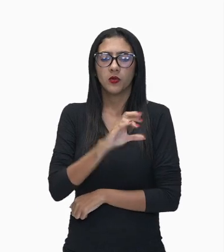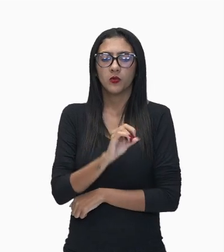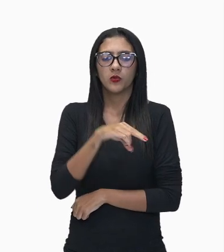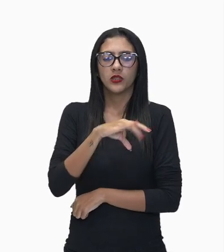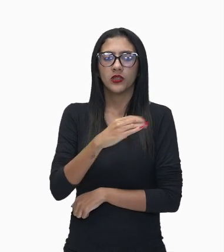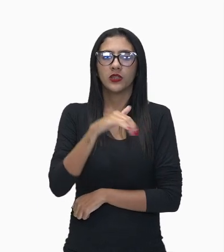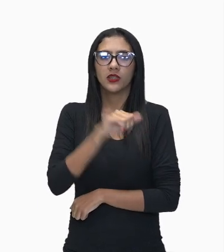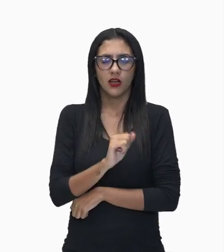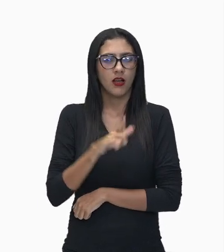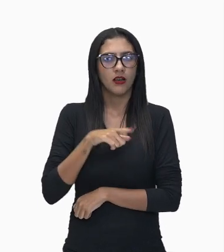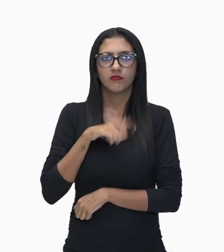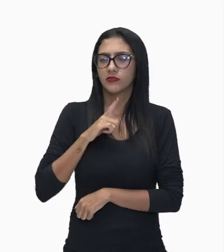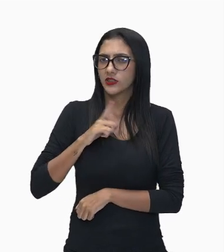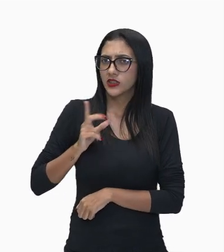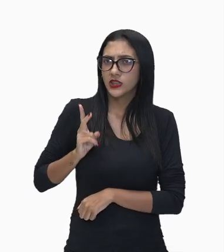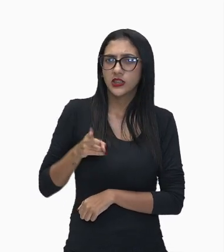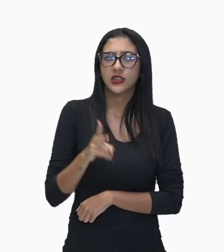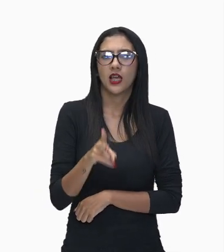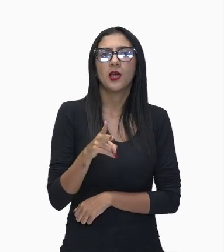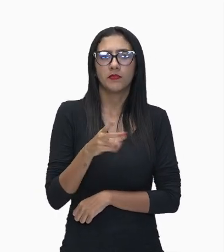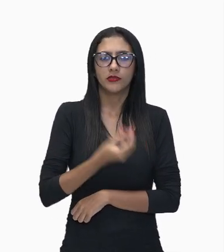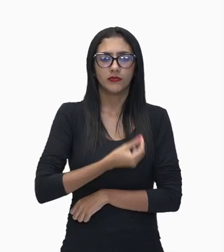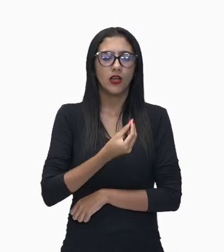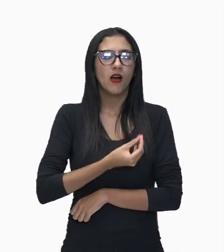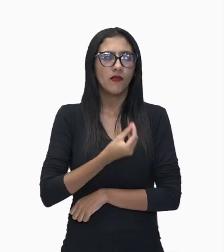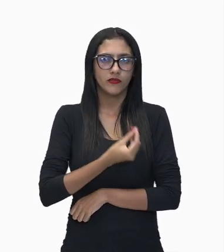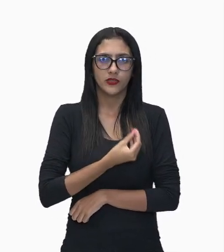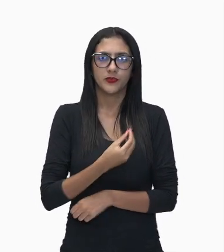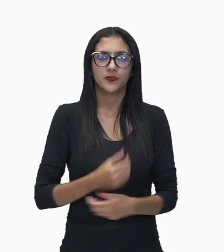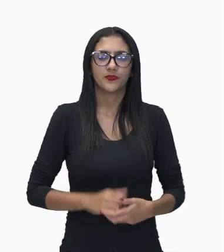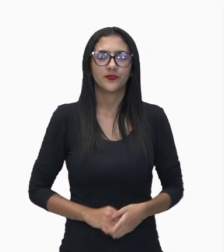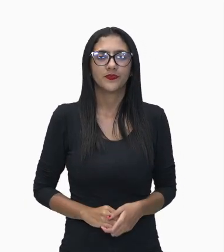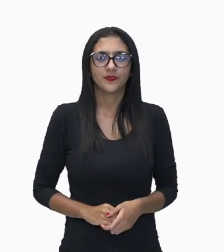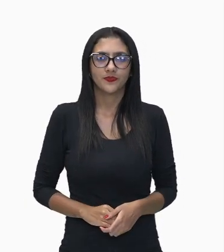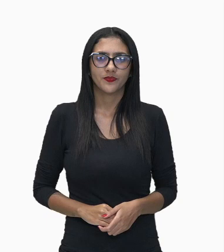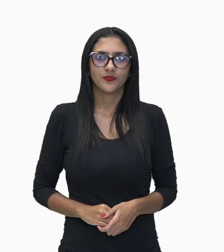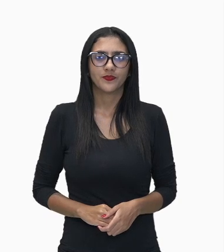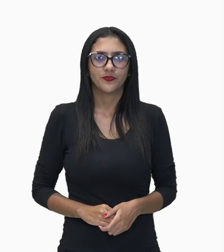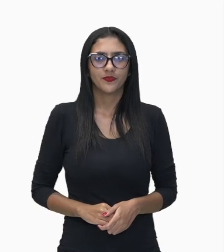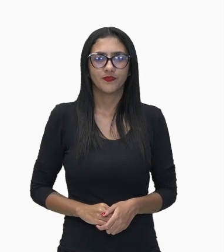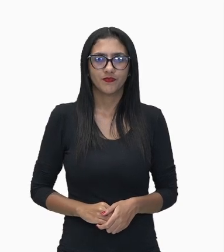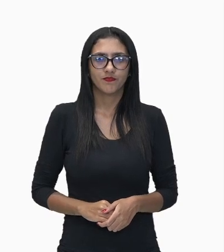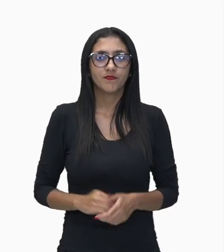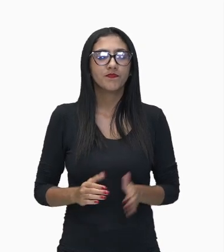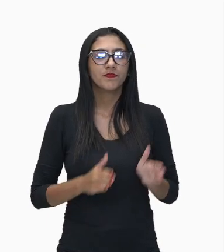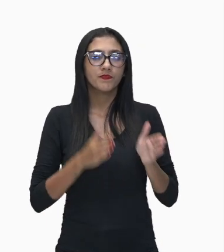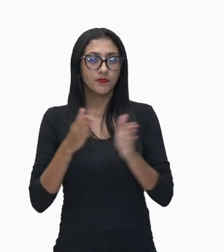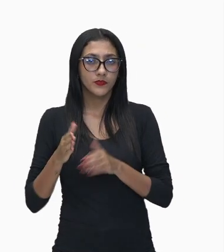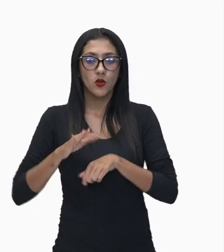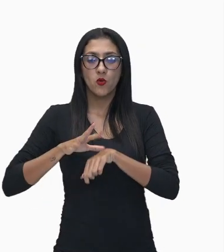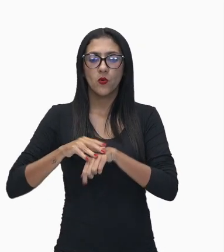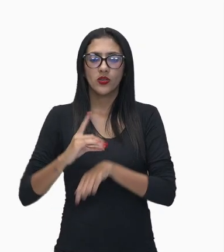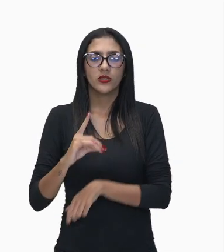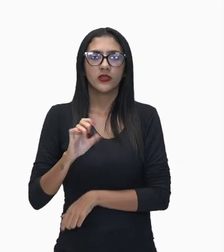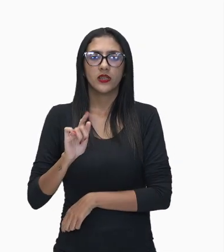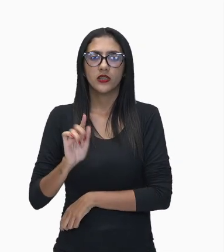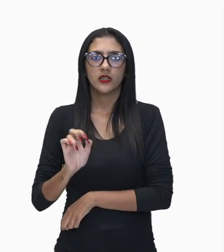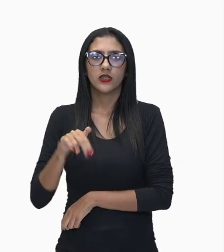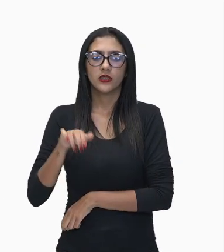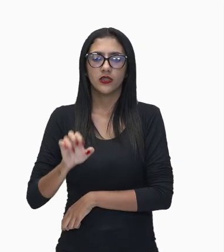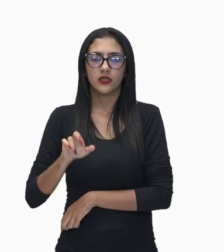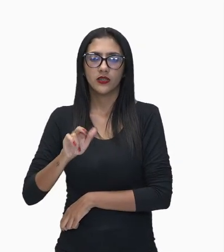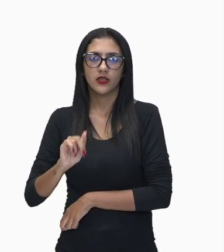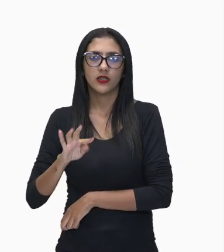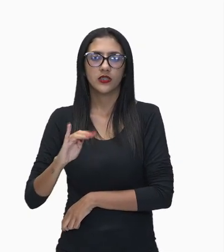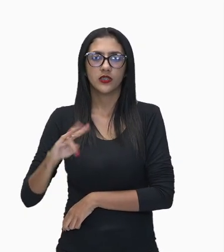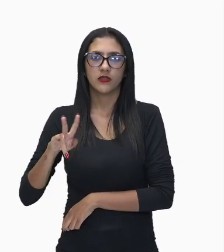é persistente, né, ao longo da vida desse indivíduo. E o que são doenças degenerativas? São um